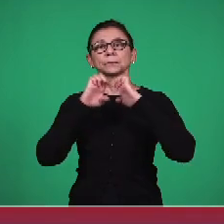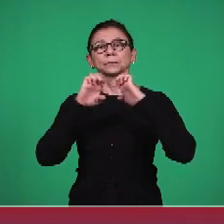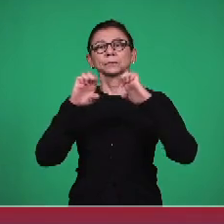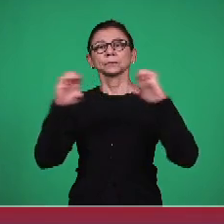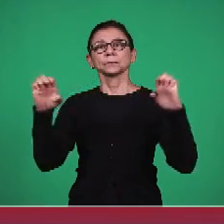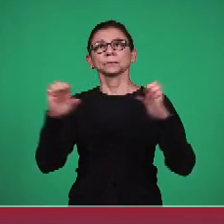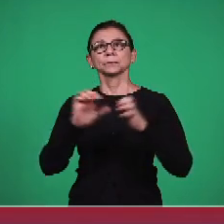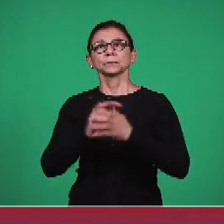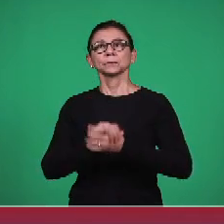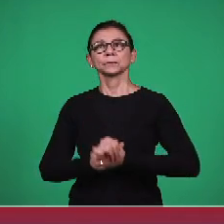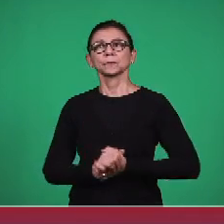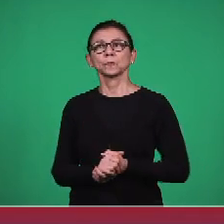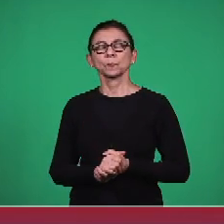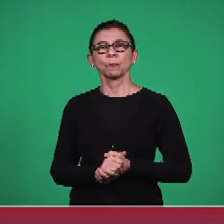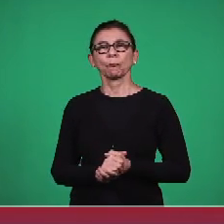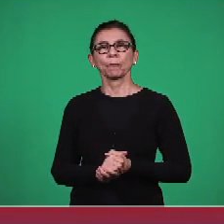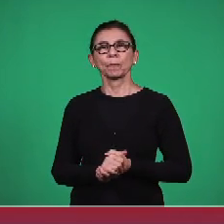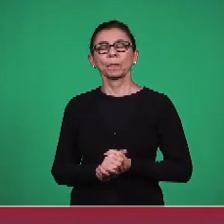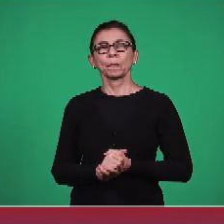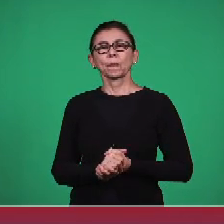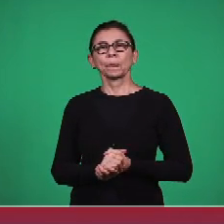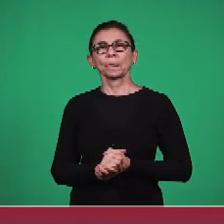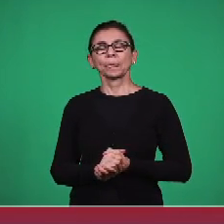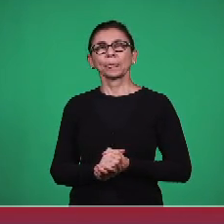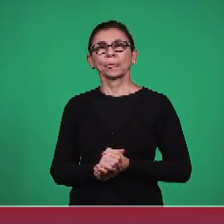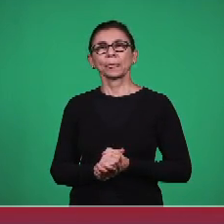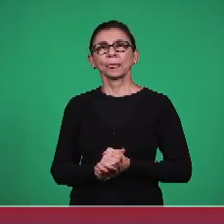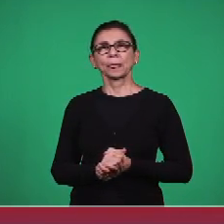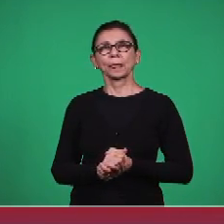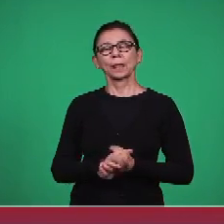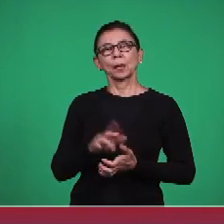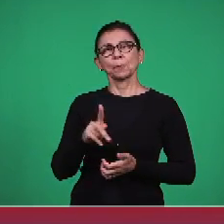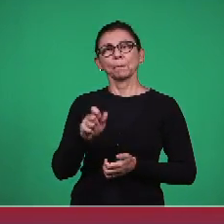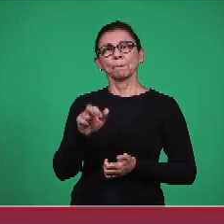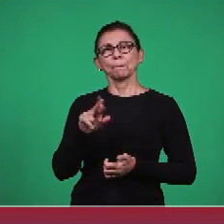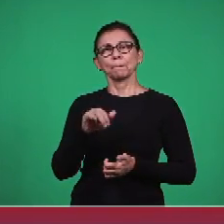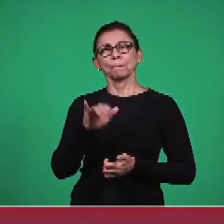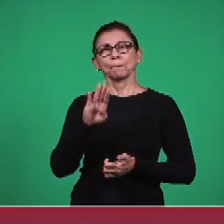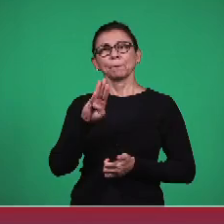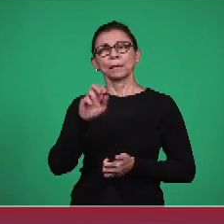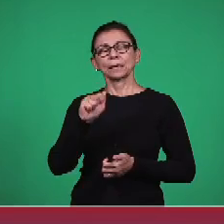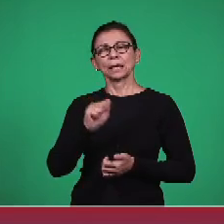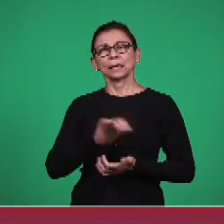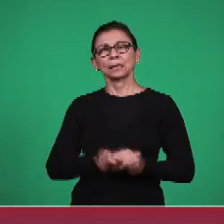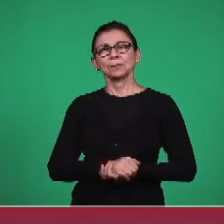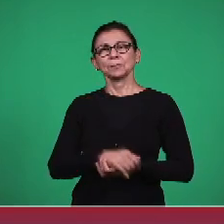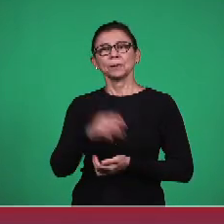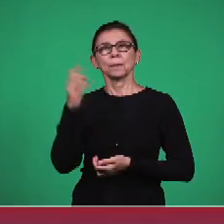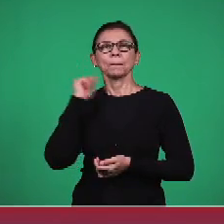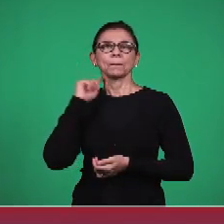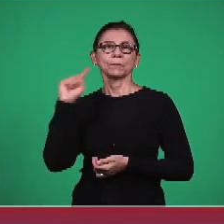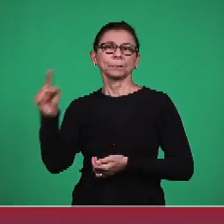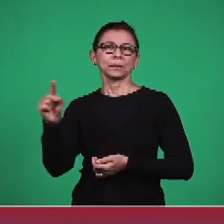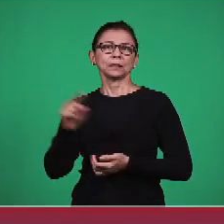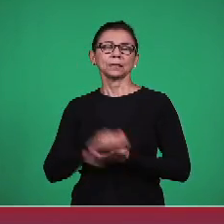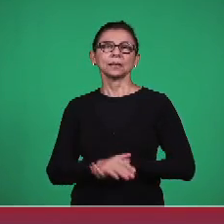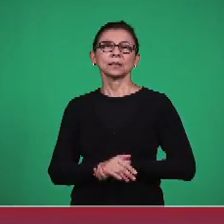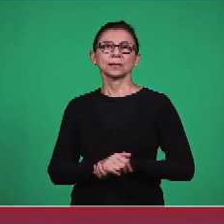em Campina Grande, na Paraíba, Capelinha, Minas Gerais, Ceilândia, Distrito